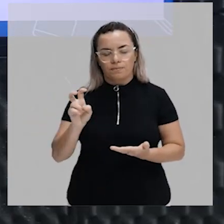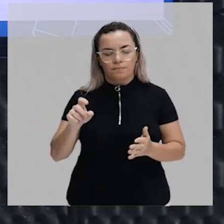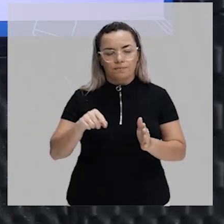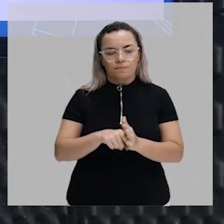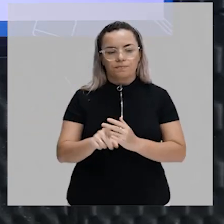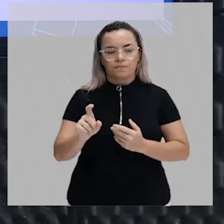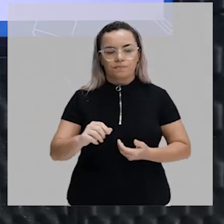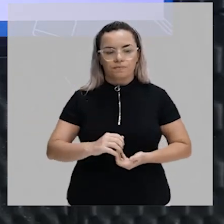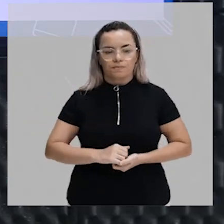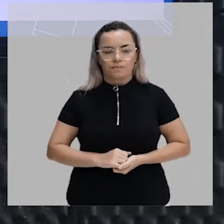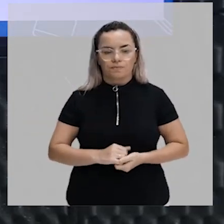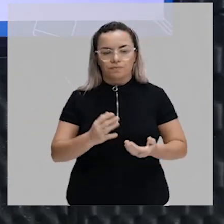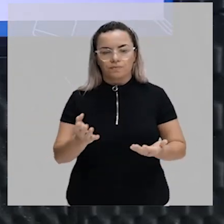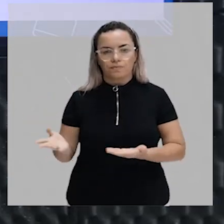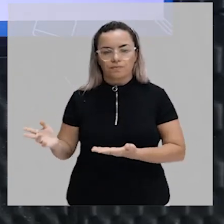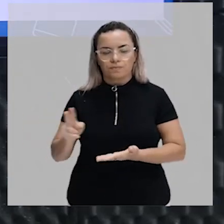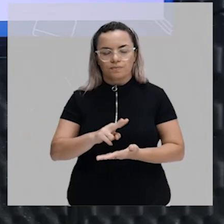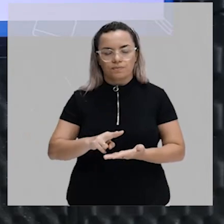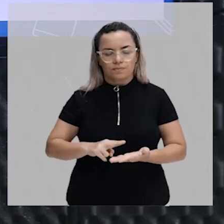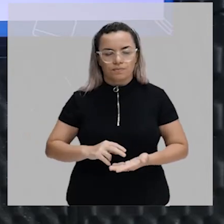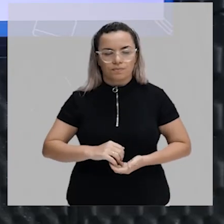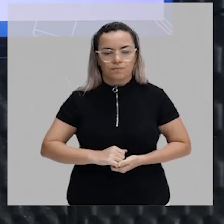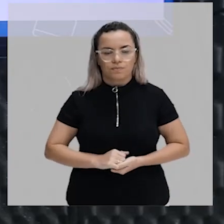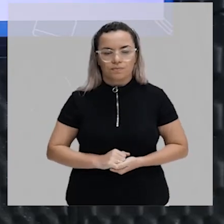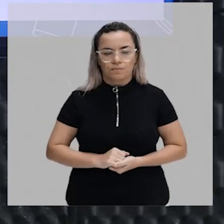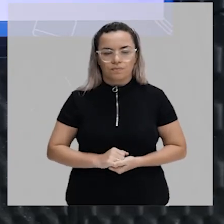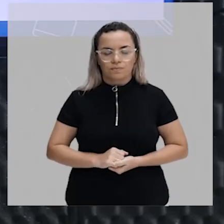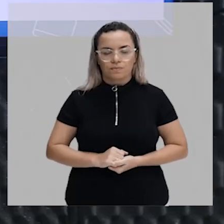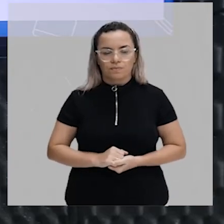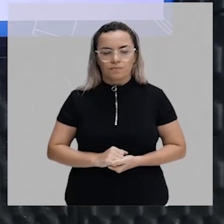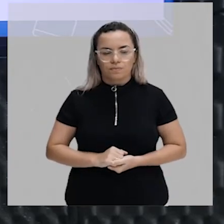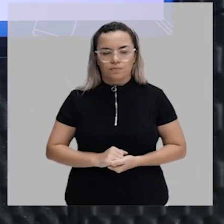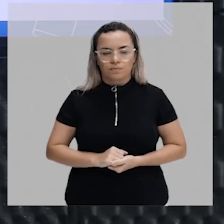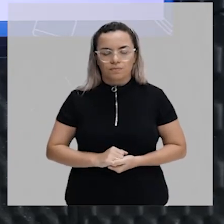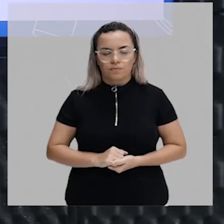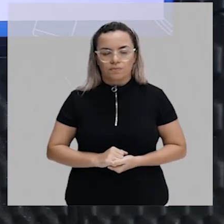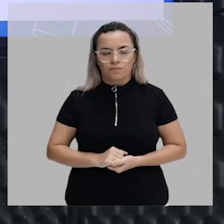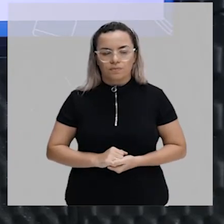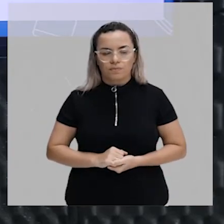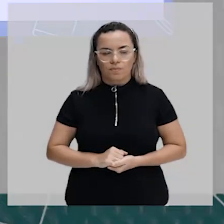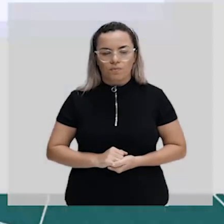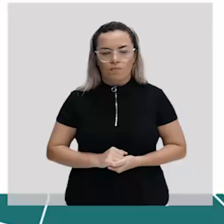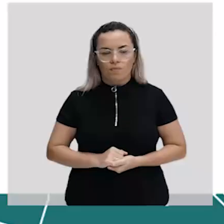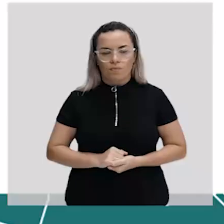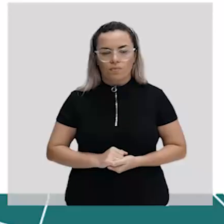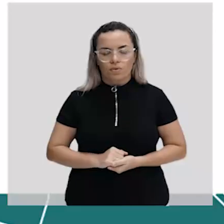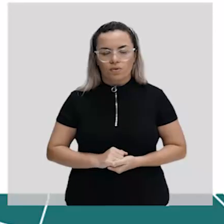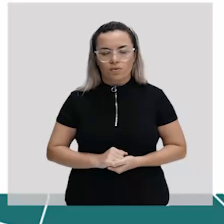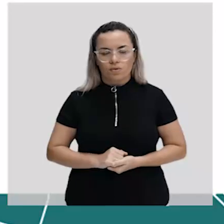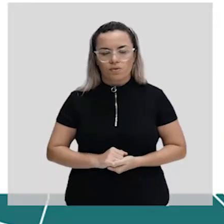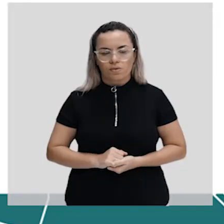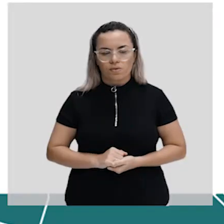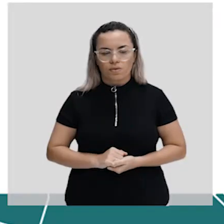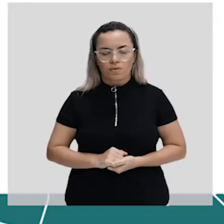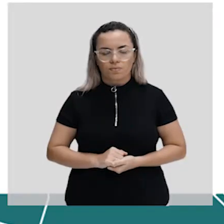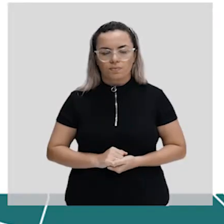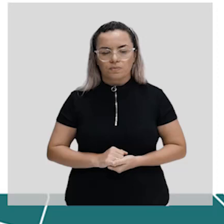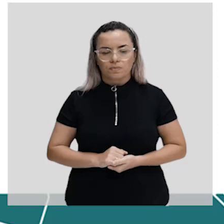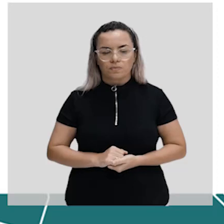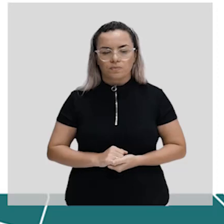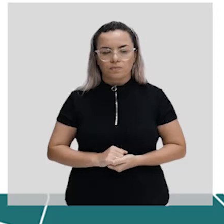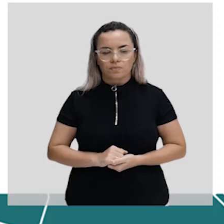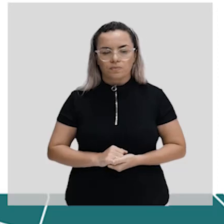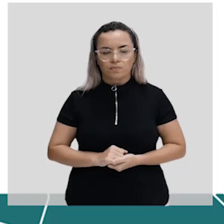os cinamomos, murchando as flores ao tombar do dia. Dos laranjais hão de cair os